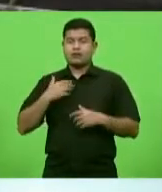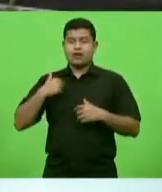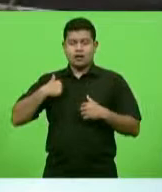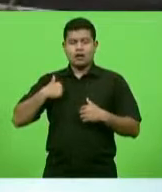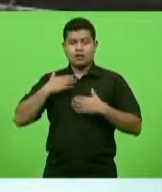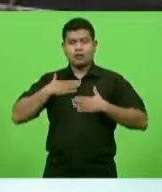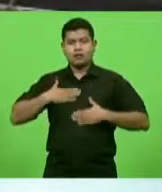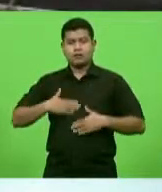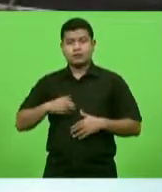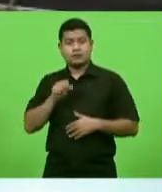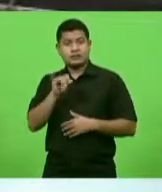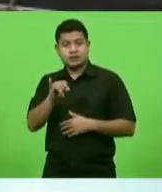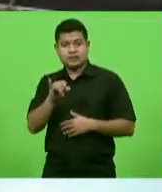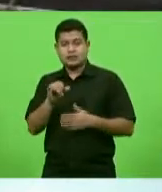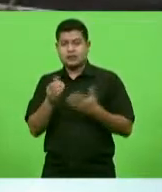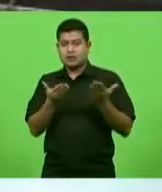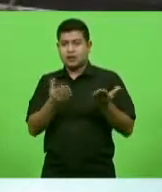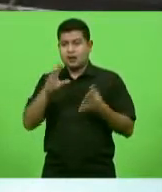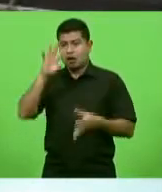conclusões